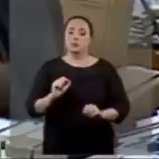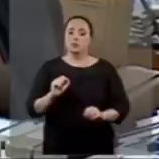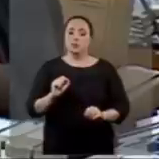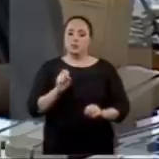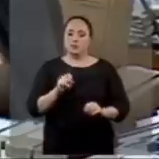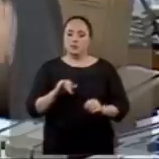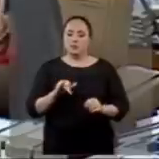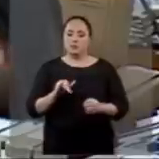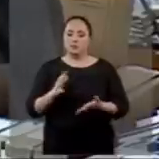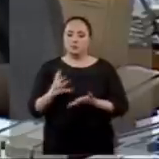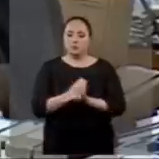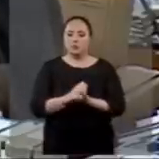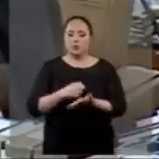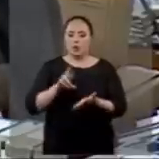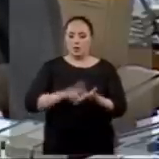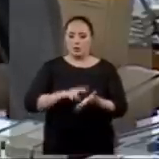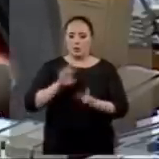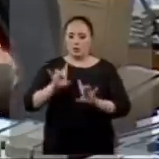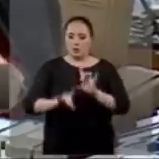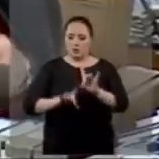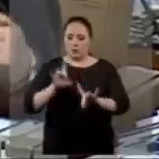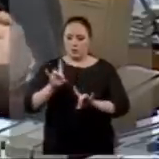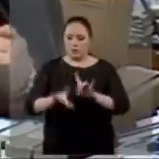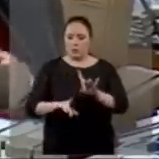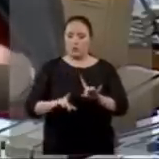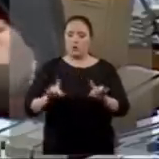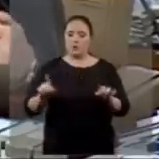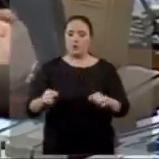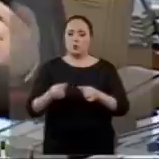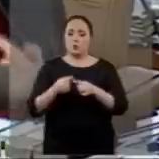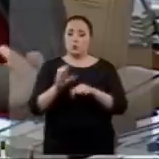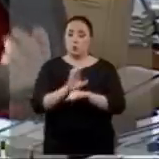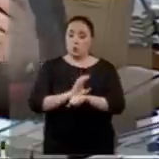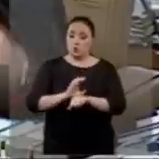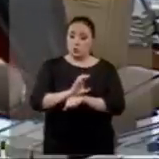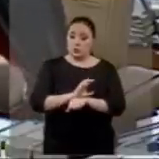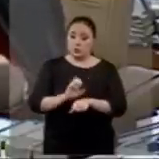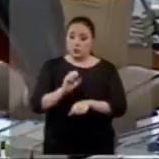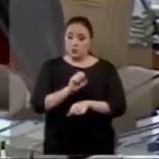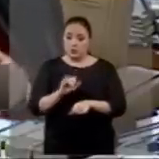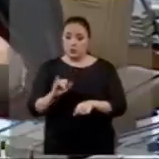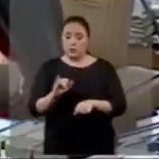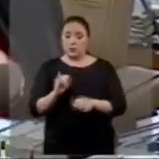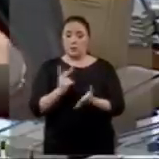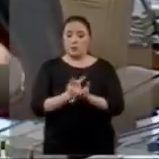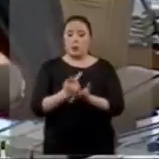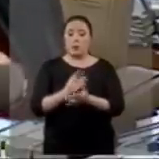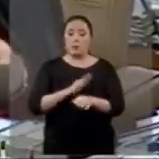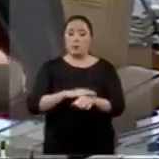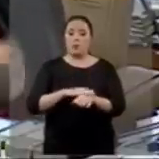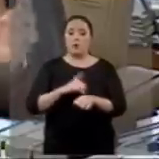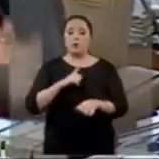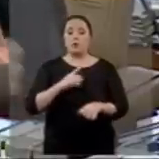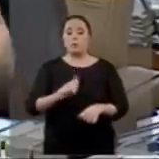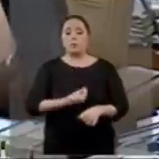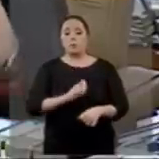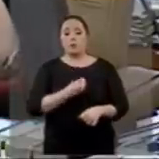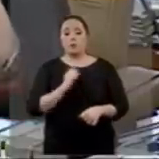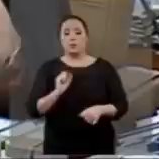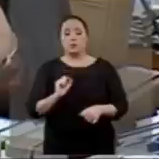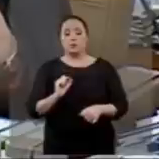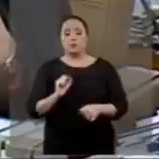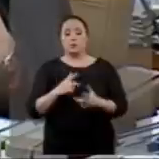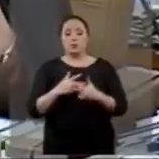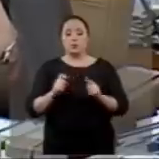cassação do registro especial seja considerada constitucional se, simultaneamente, estiverem presentes os